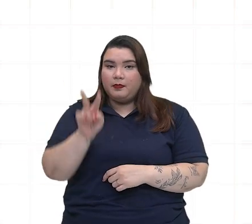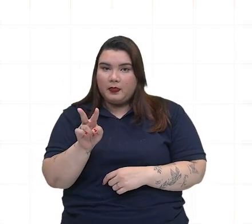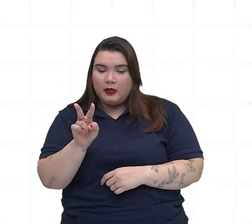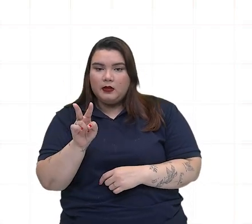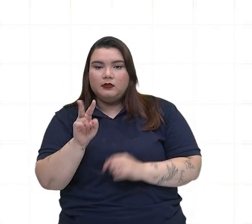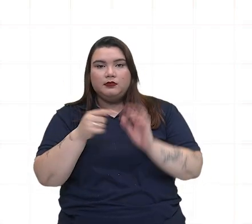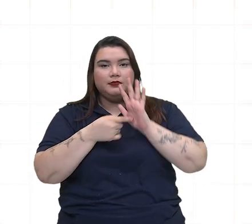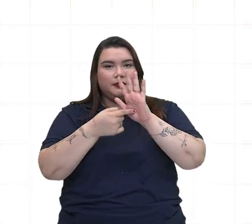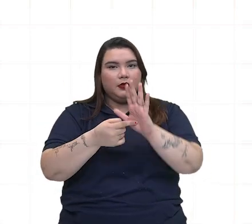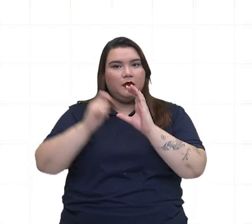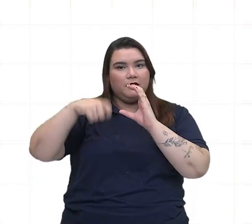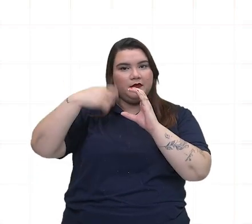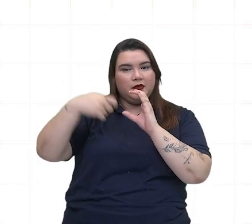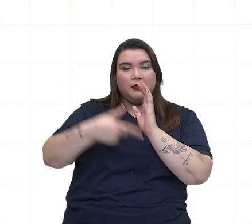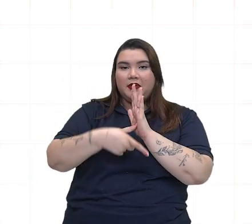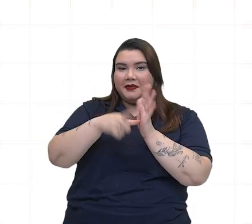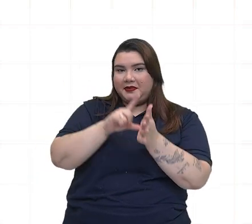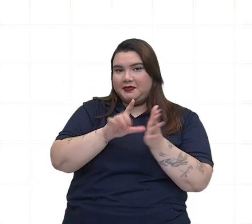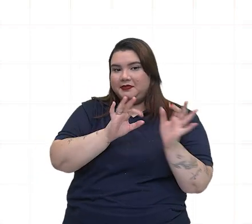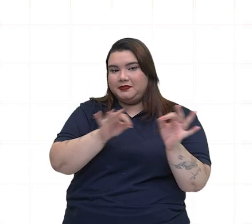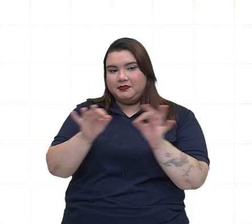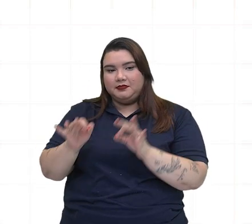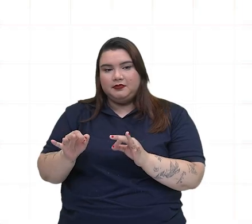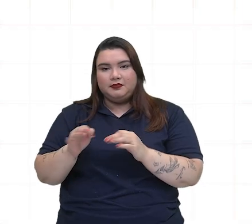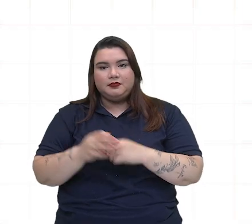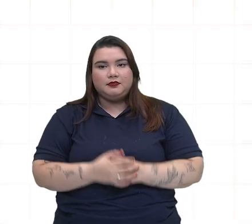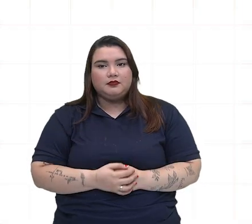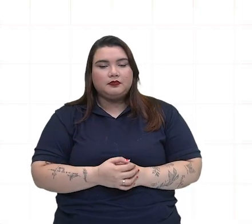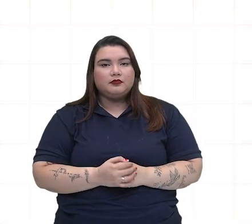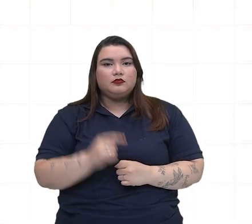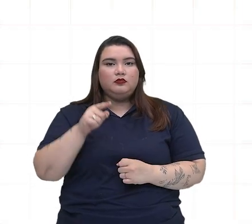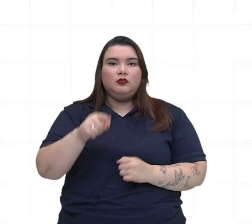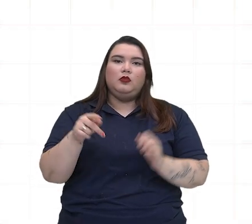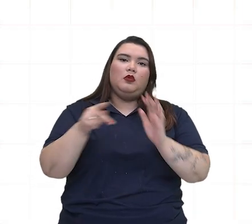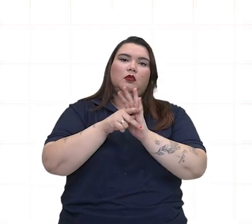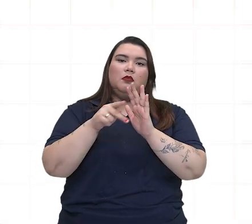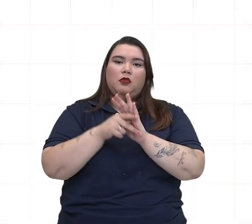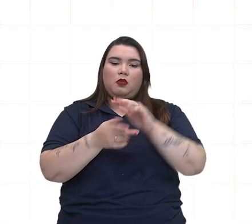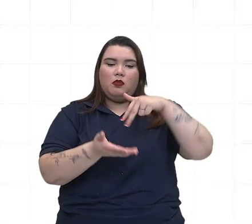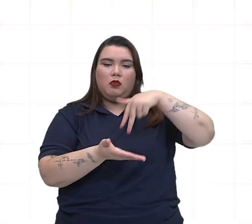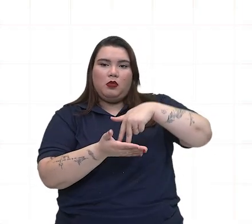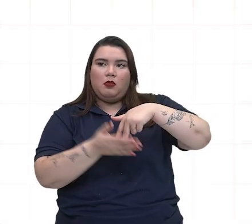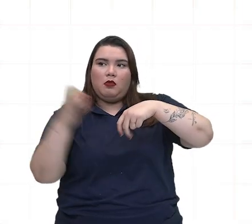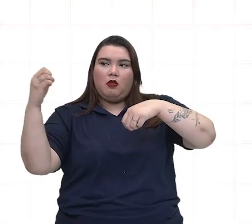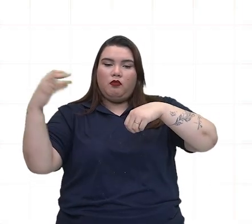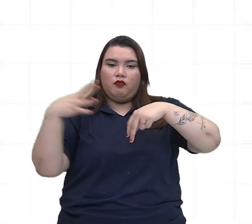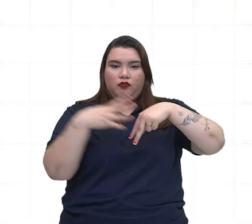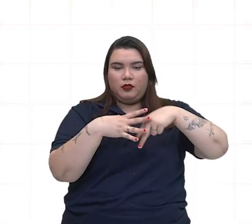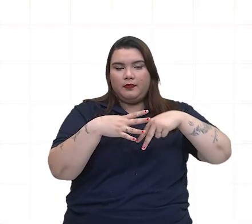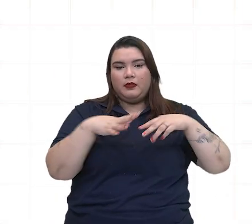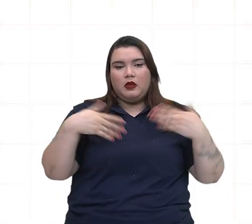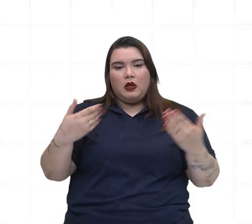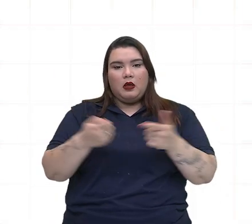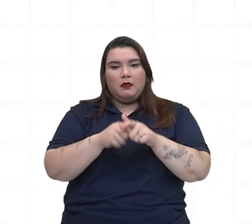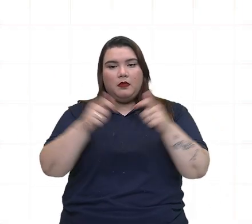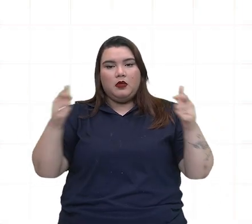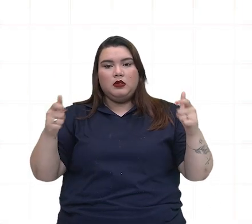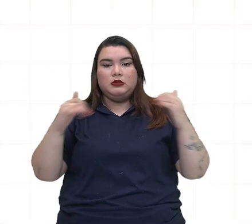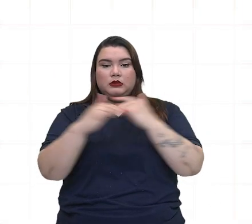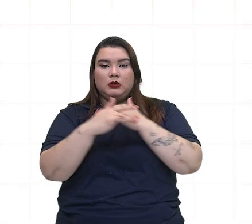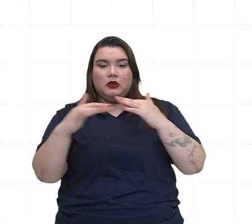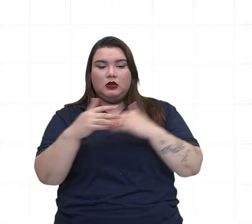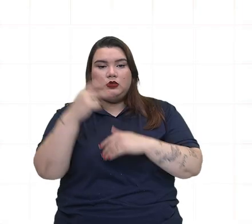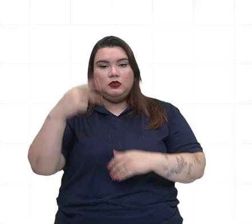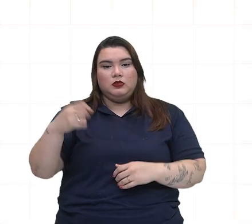que eu demonstrei para vocês. Essa projeção da sombra. Em muitas cidades do